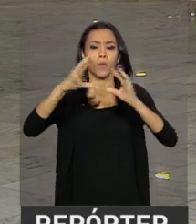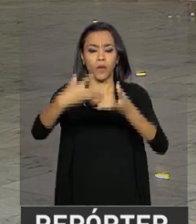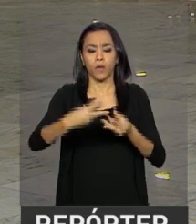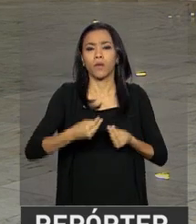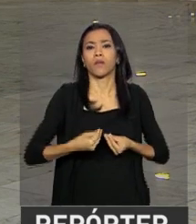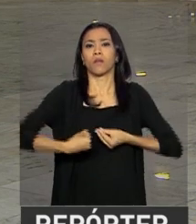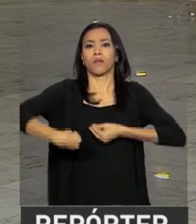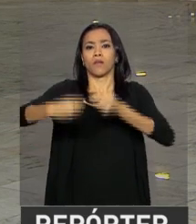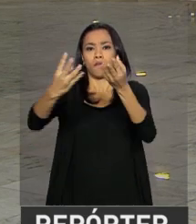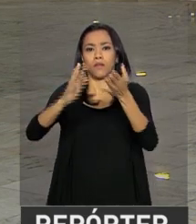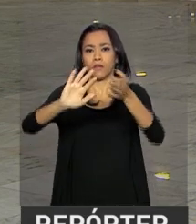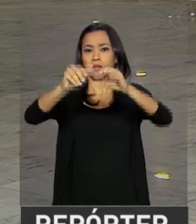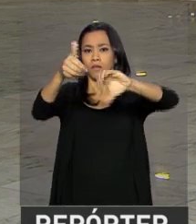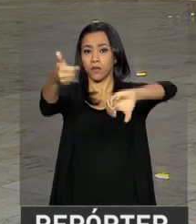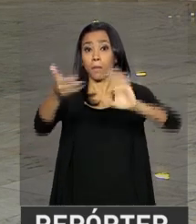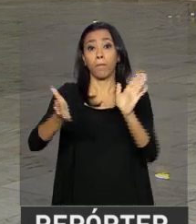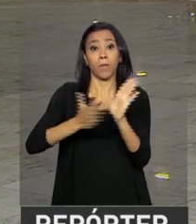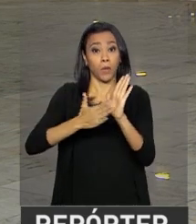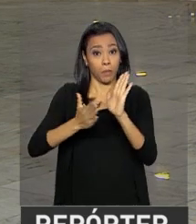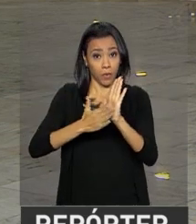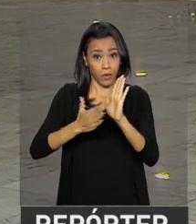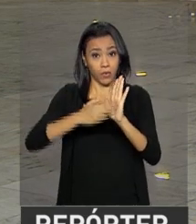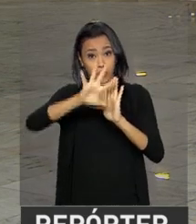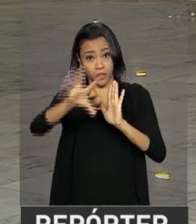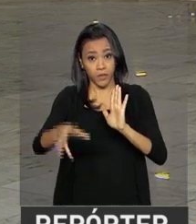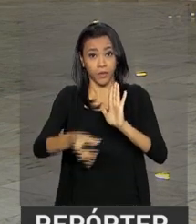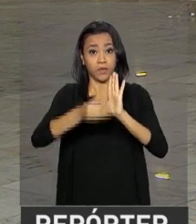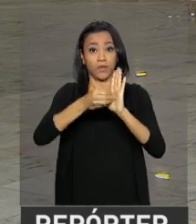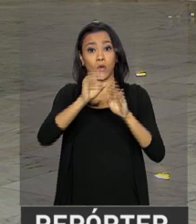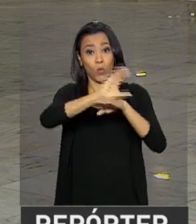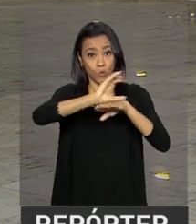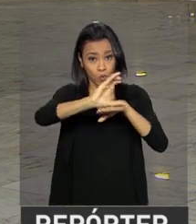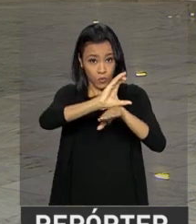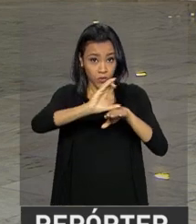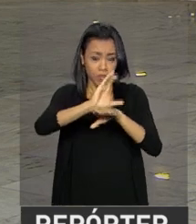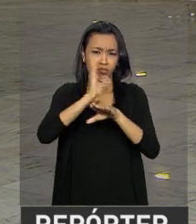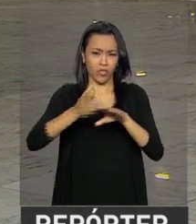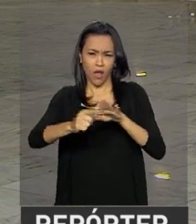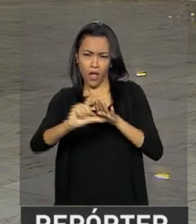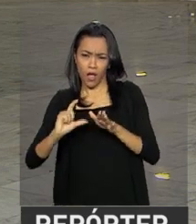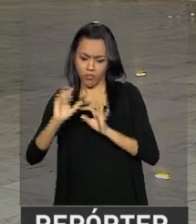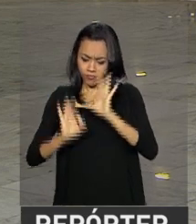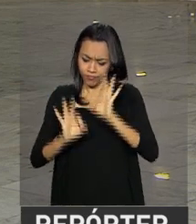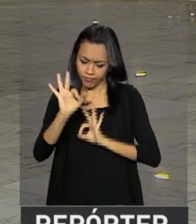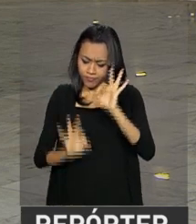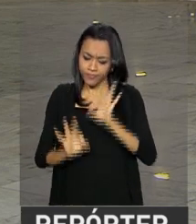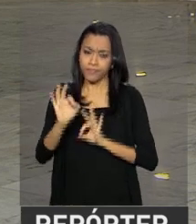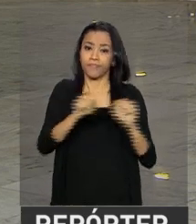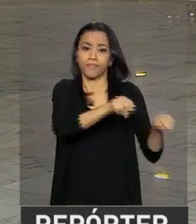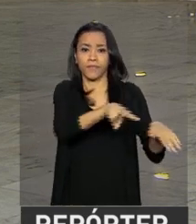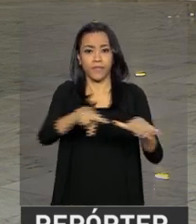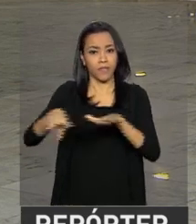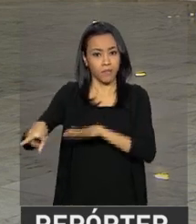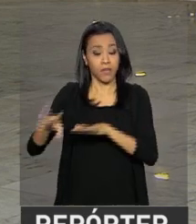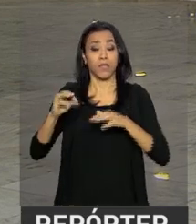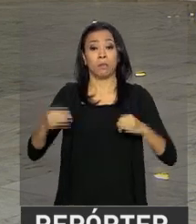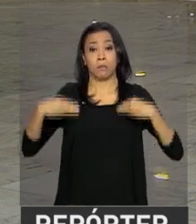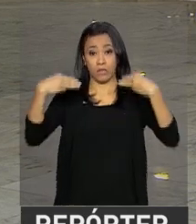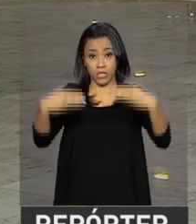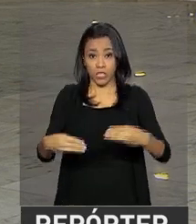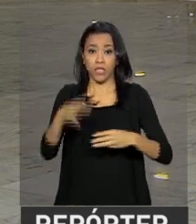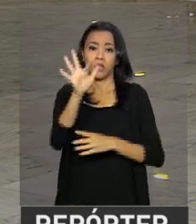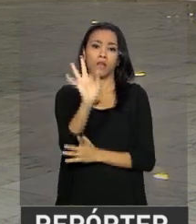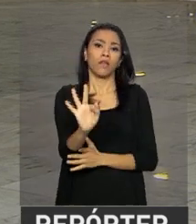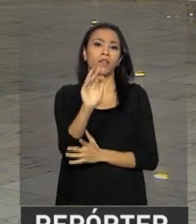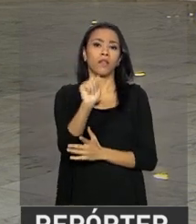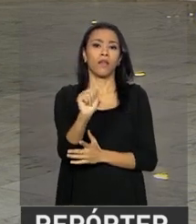Congresso Nacional uma proposta de emenda à Constituição que já vinha sendo elaborada aí nas últimas semanas pelo Ministério da Fazenda, essa